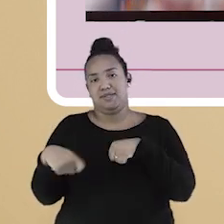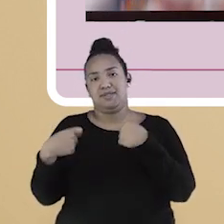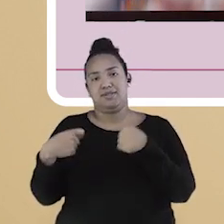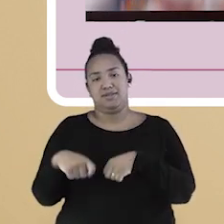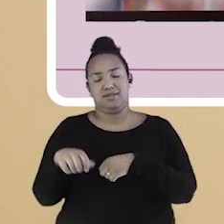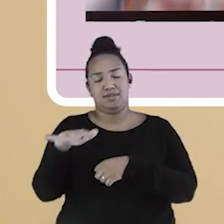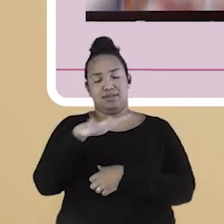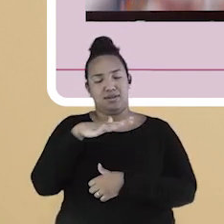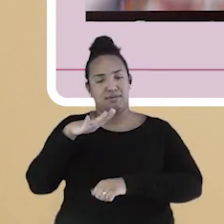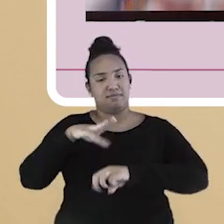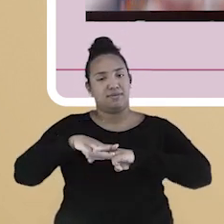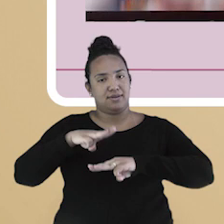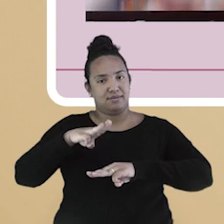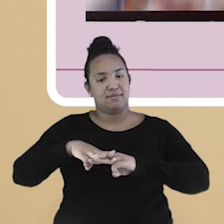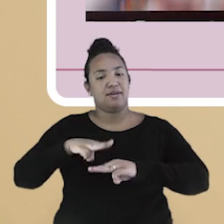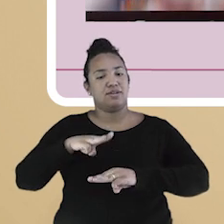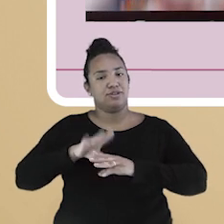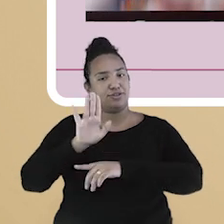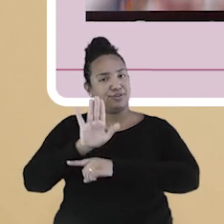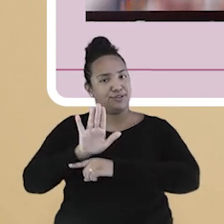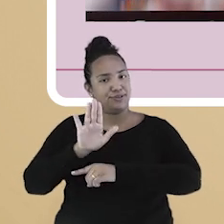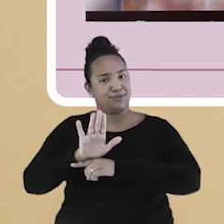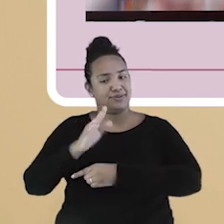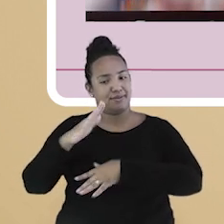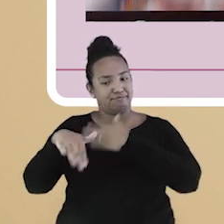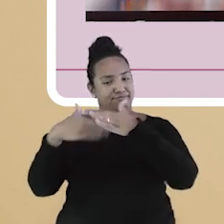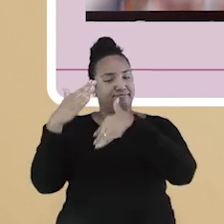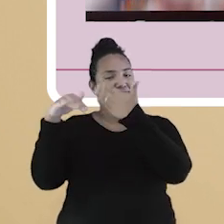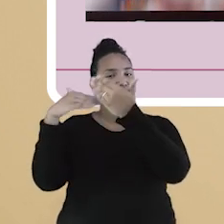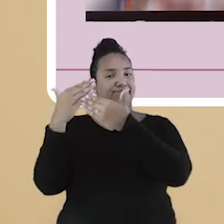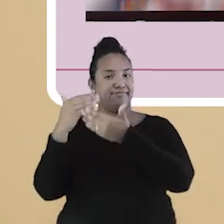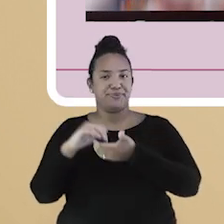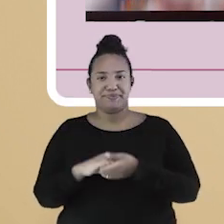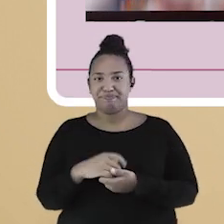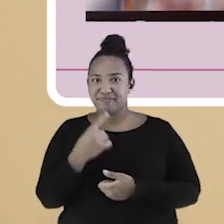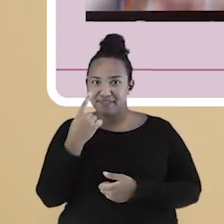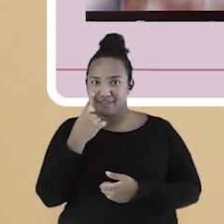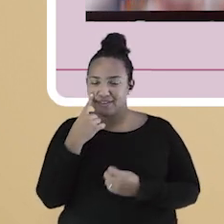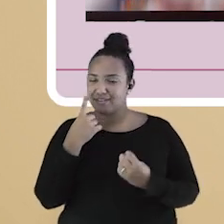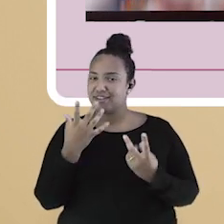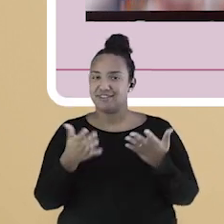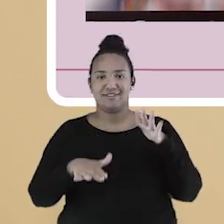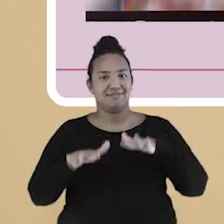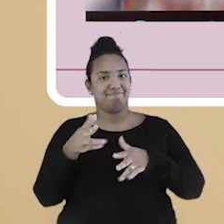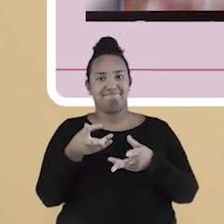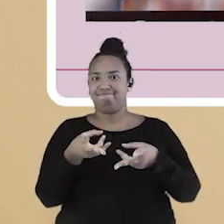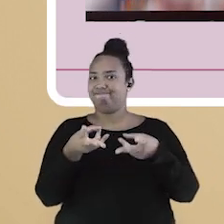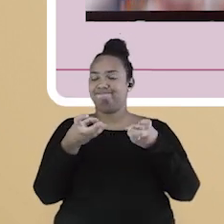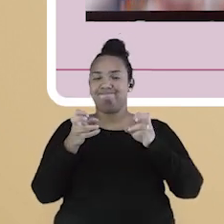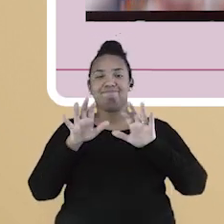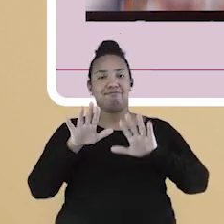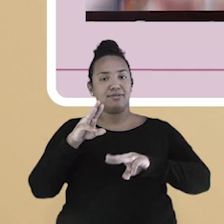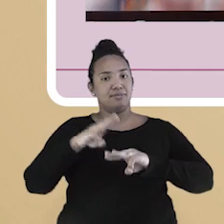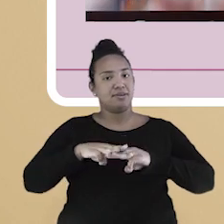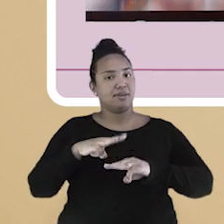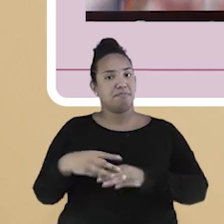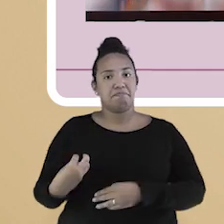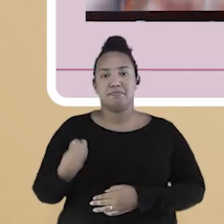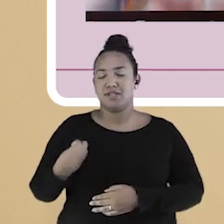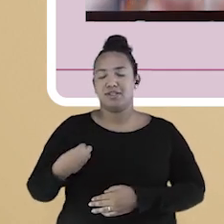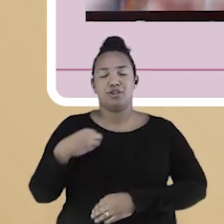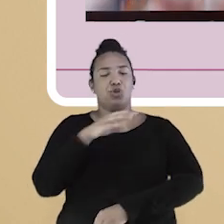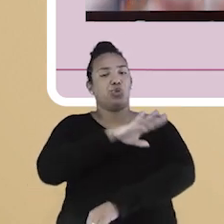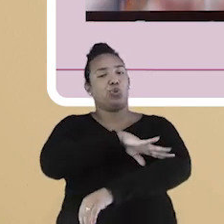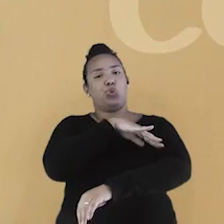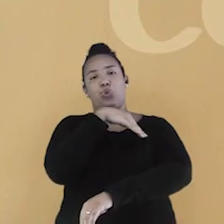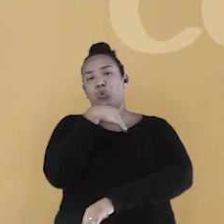seu desenvolvimento. Viu só? Mesmo sem percebermos, a matemática estará presente durante toda a nossa